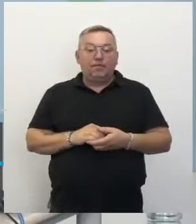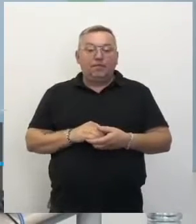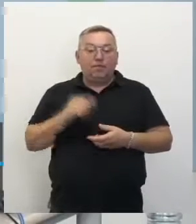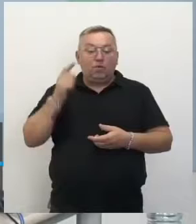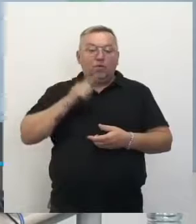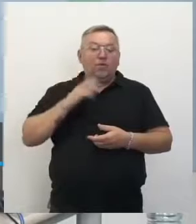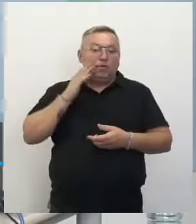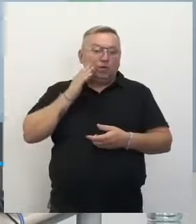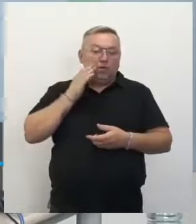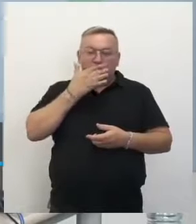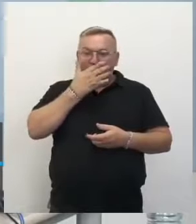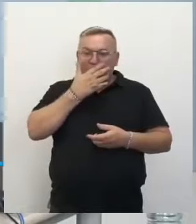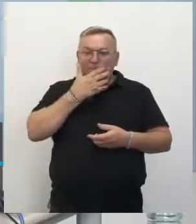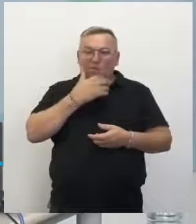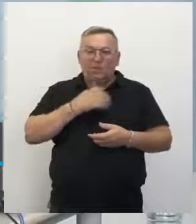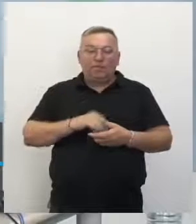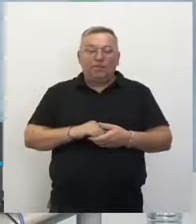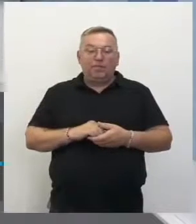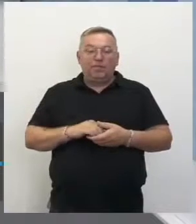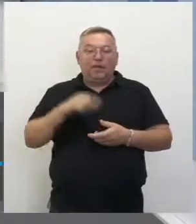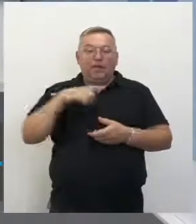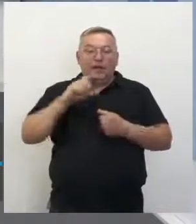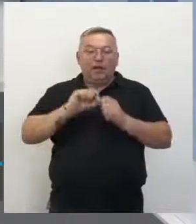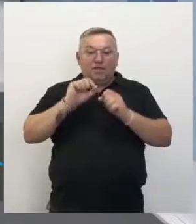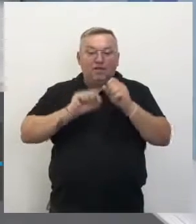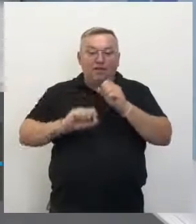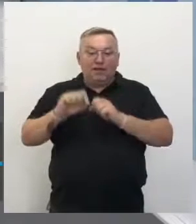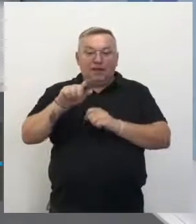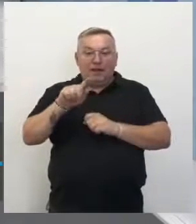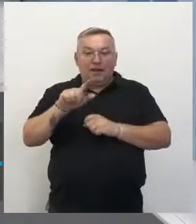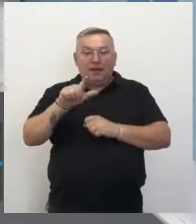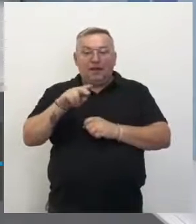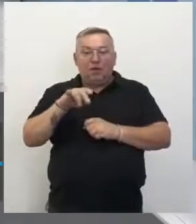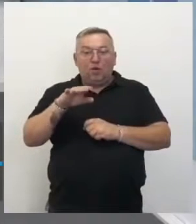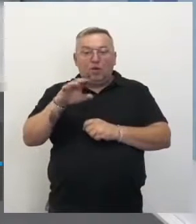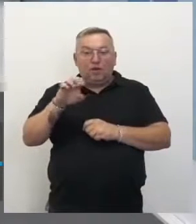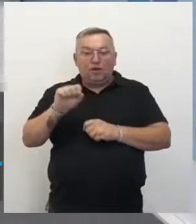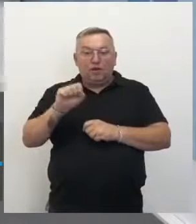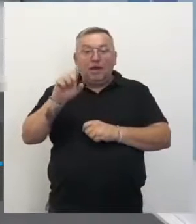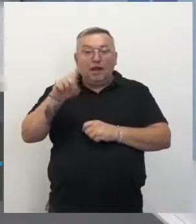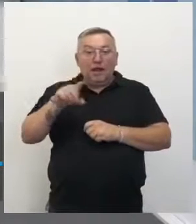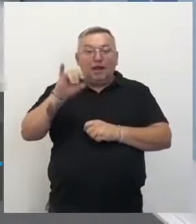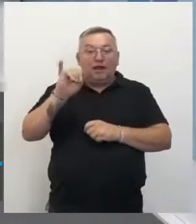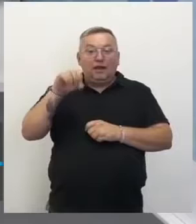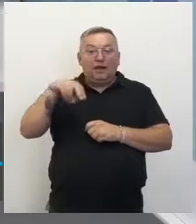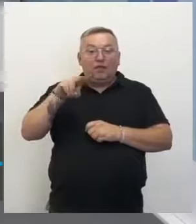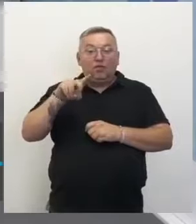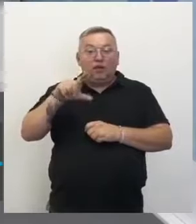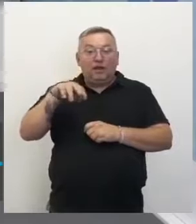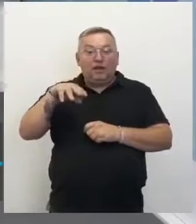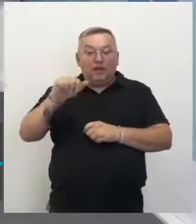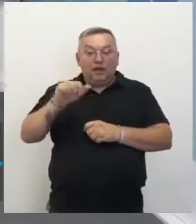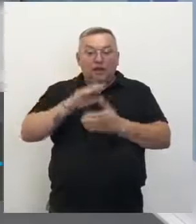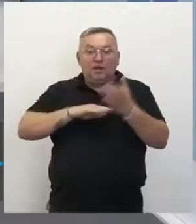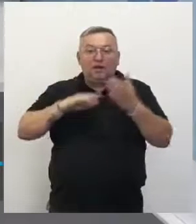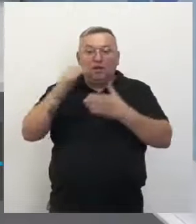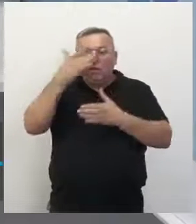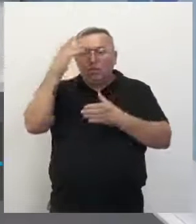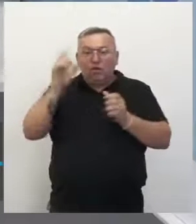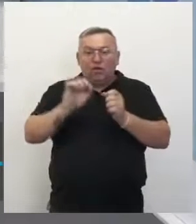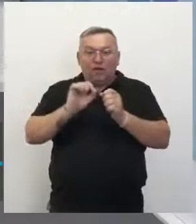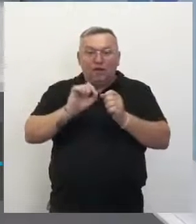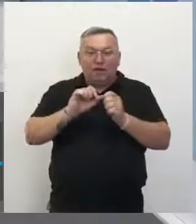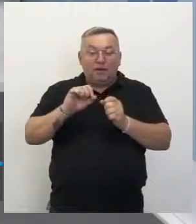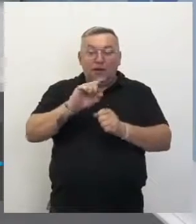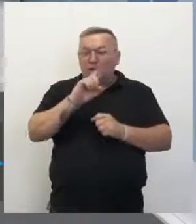né, Joel? Sim, escreveu aqui do jeitinho dela. Quem vai fazer a glicose entrar na célula vai ser a insulina, que todo mundo produz. Quem